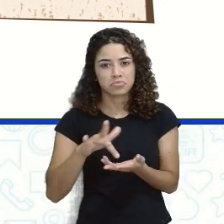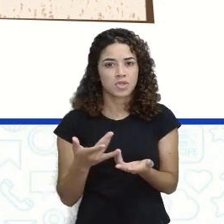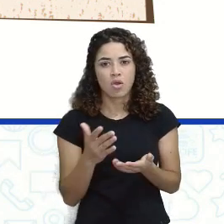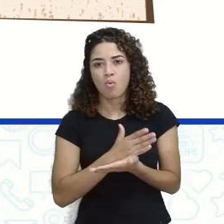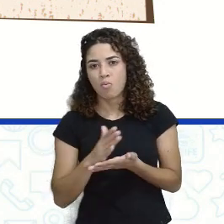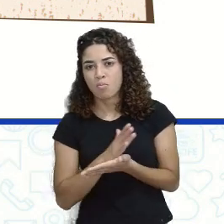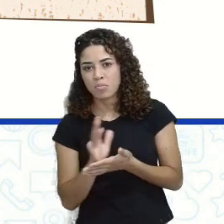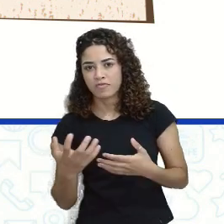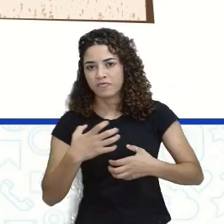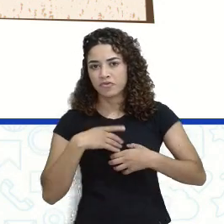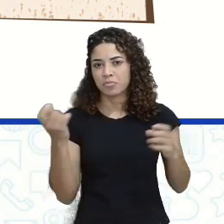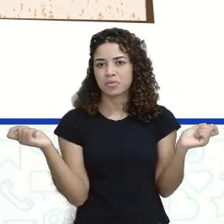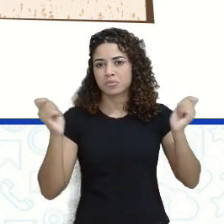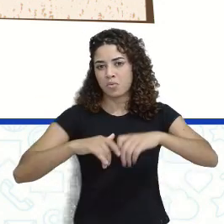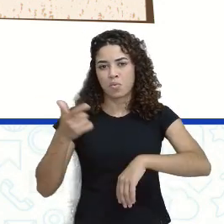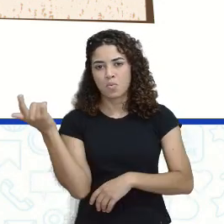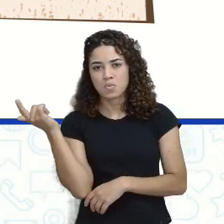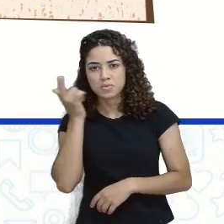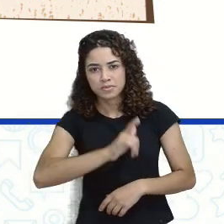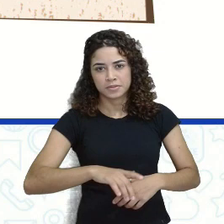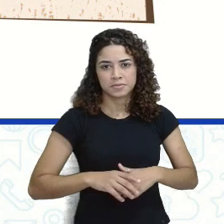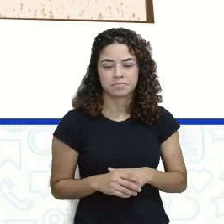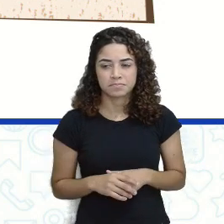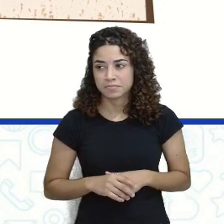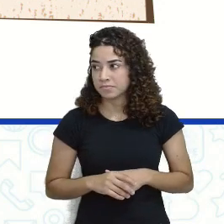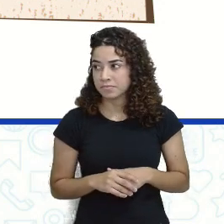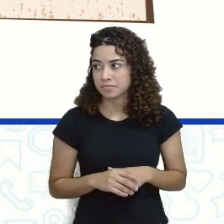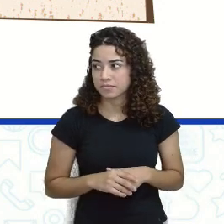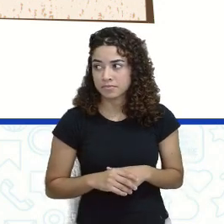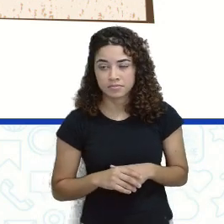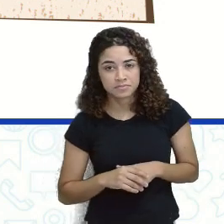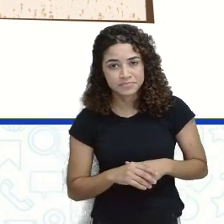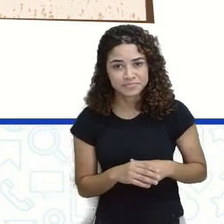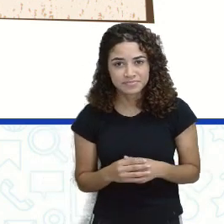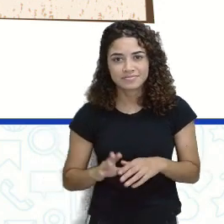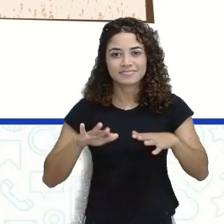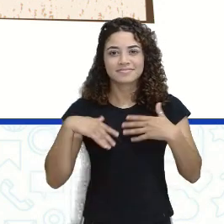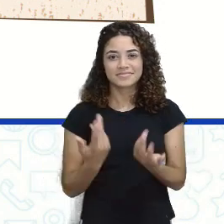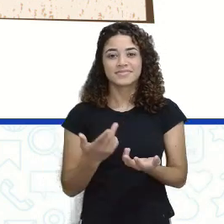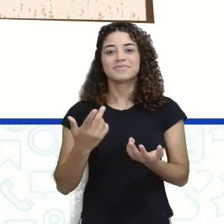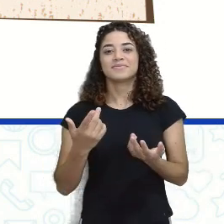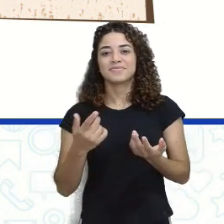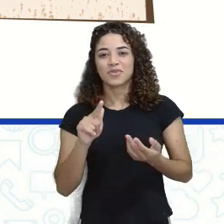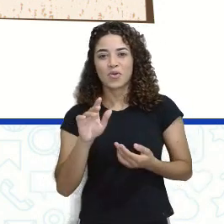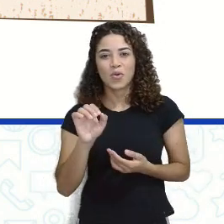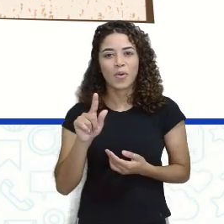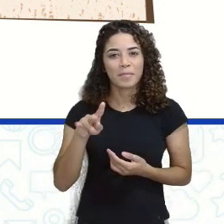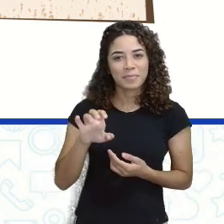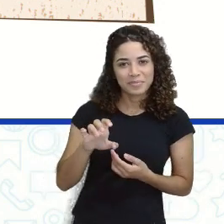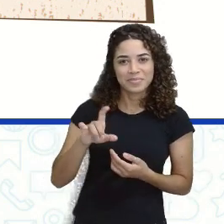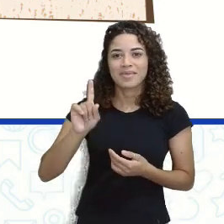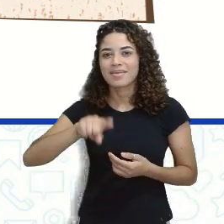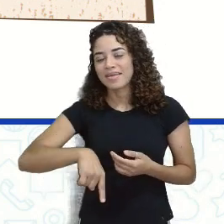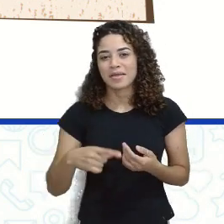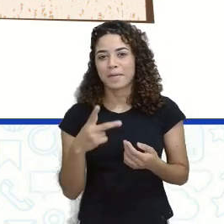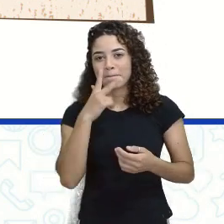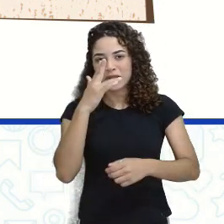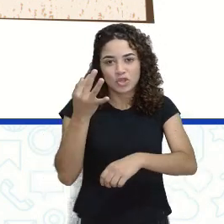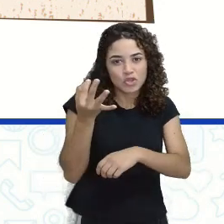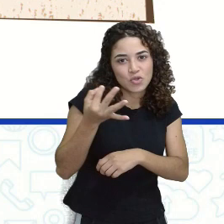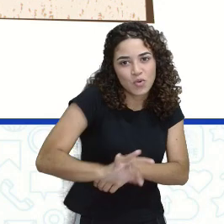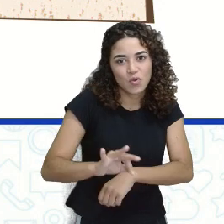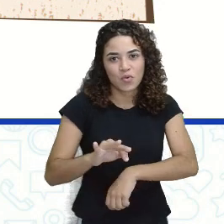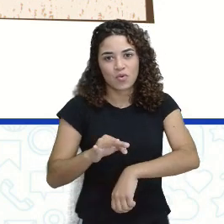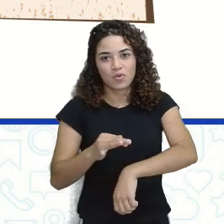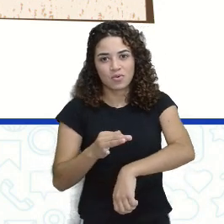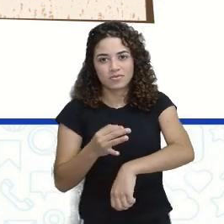ali acertar o seu oponente, né? Então ele aplicou um golpe, né? Então um golpe é algo que machuca, certo? É algo